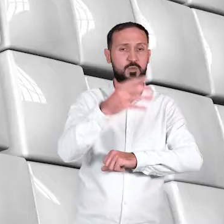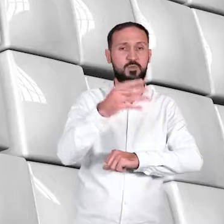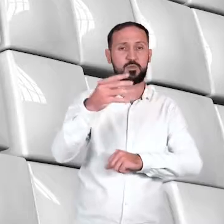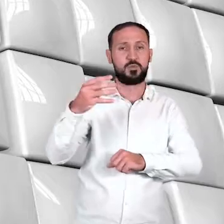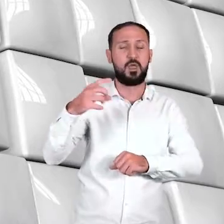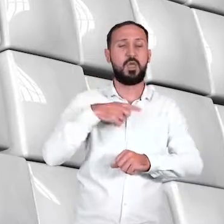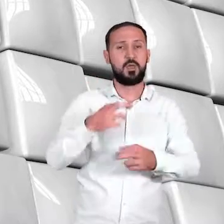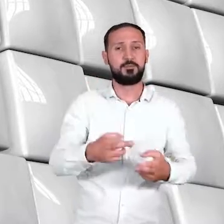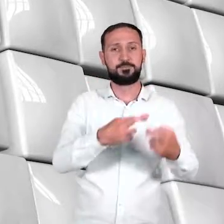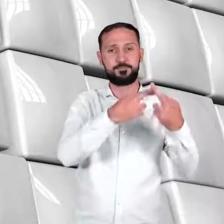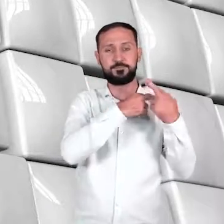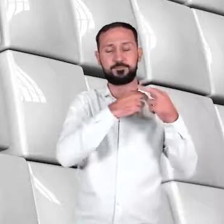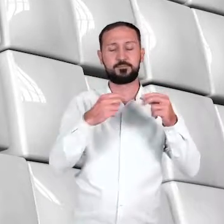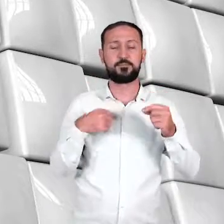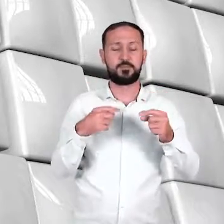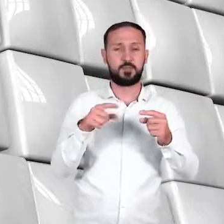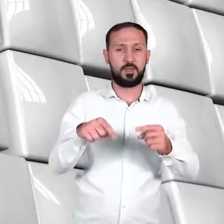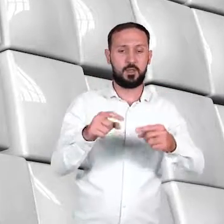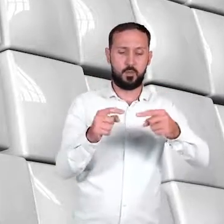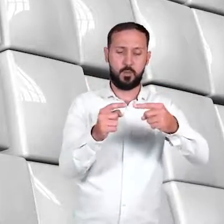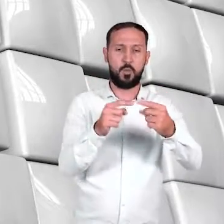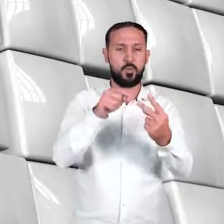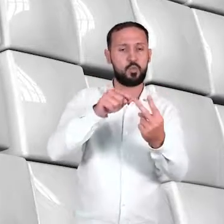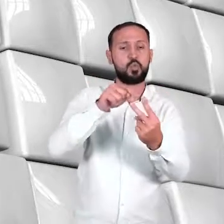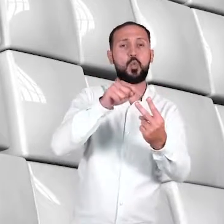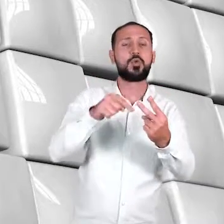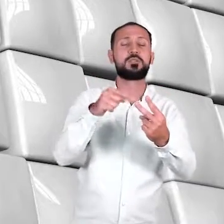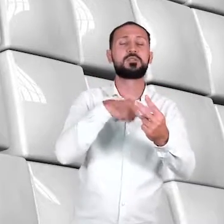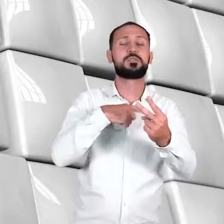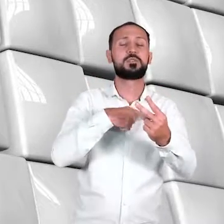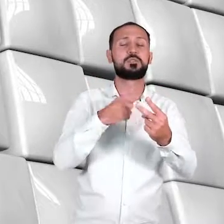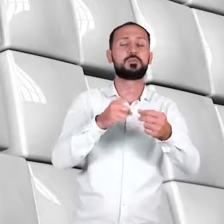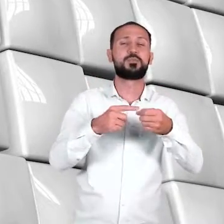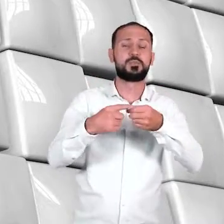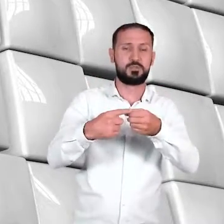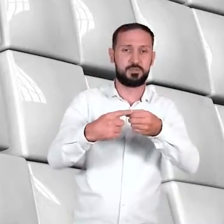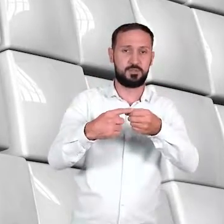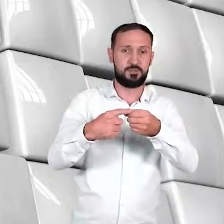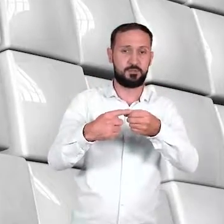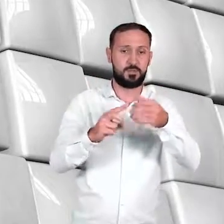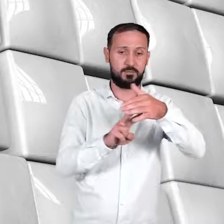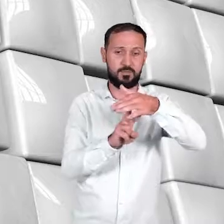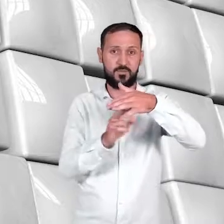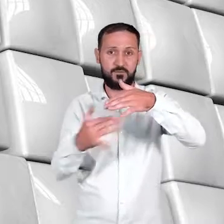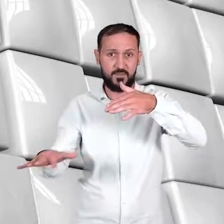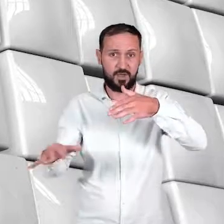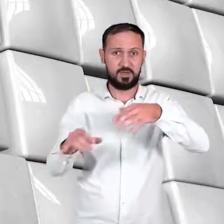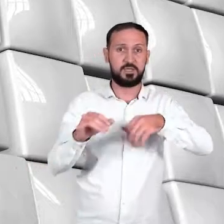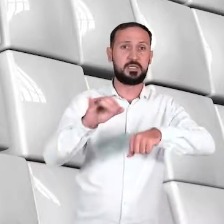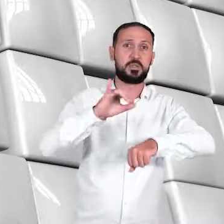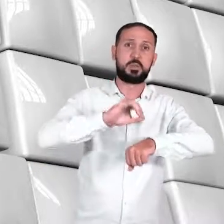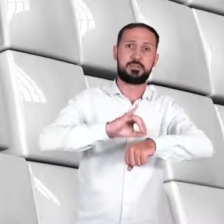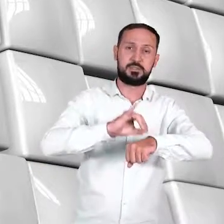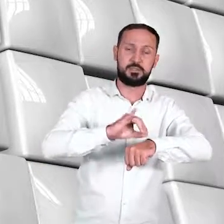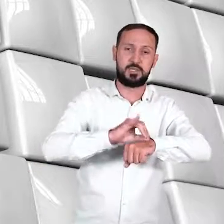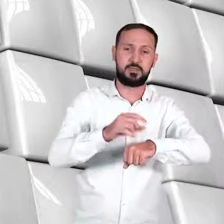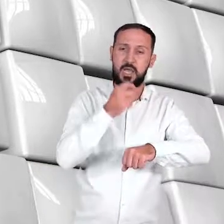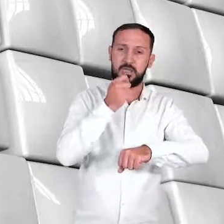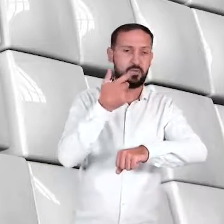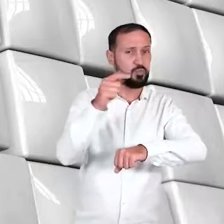responsável por ligar Silvíria à Inocência. Ainda não é asfaltada. Em reunião na